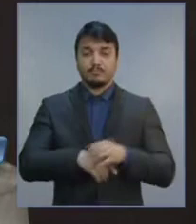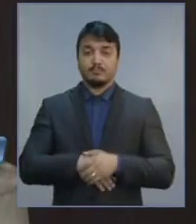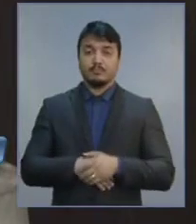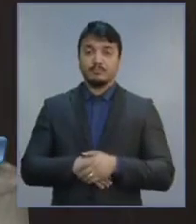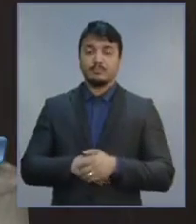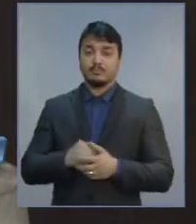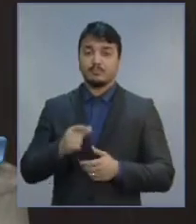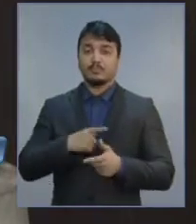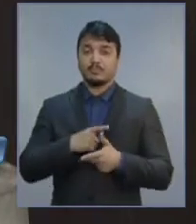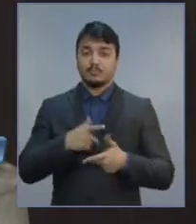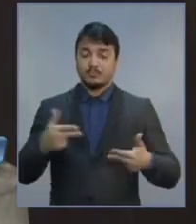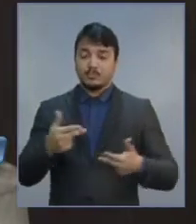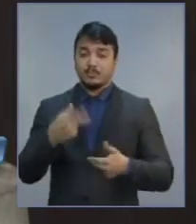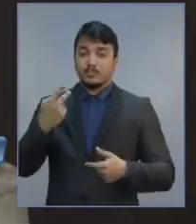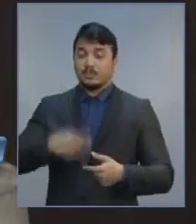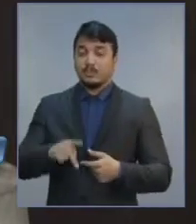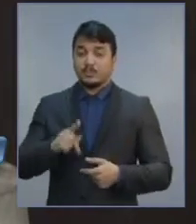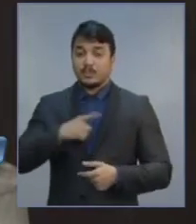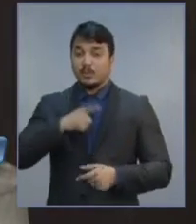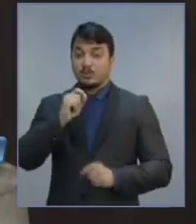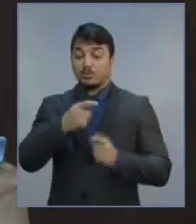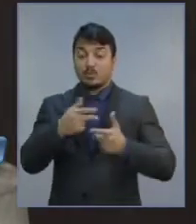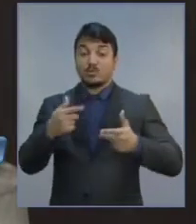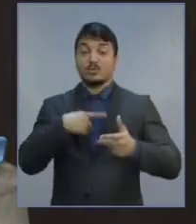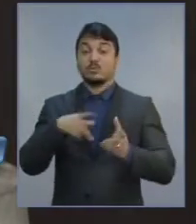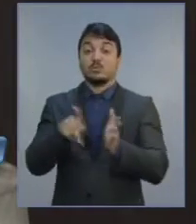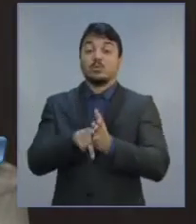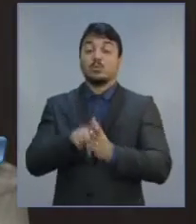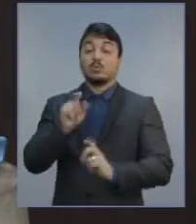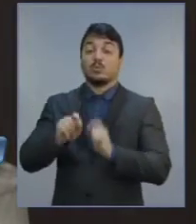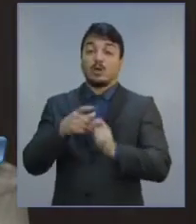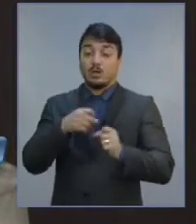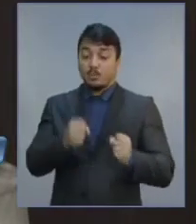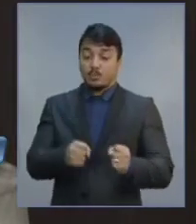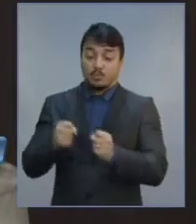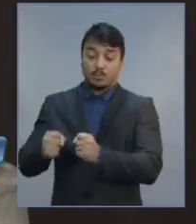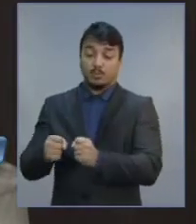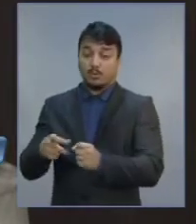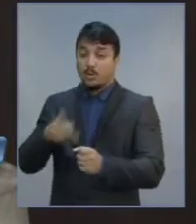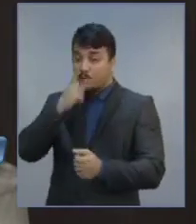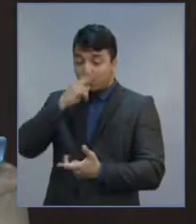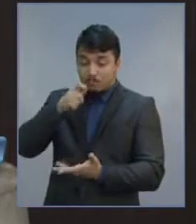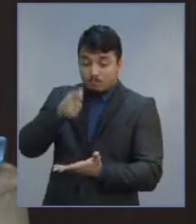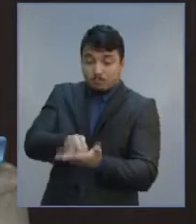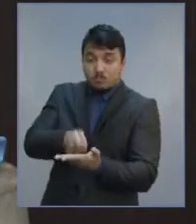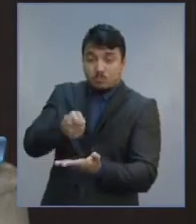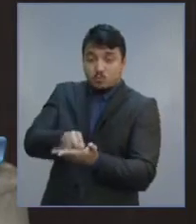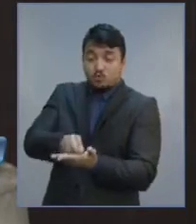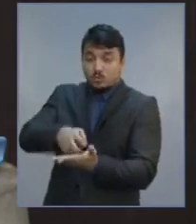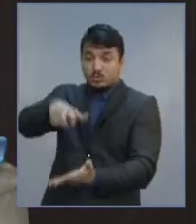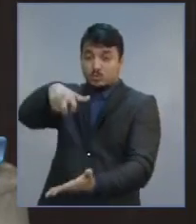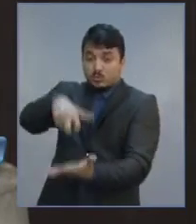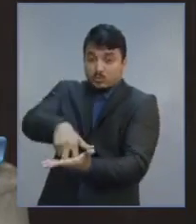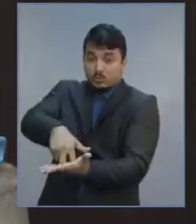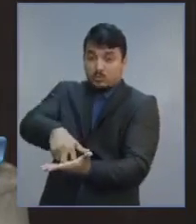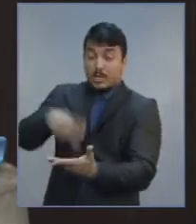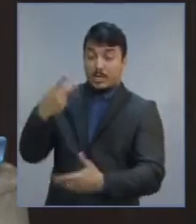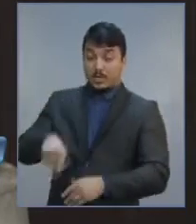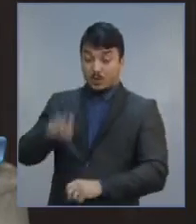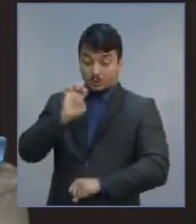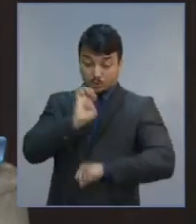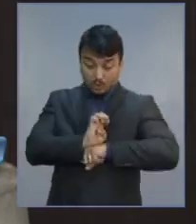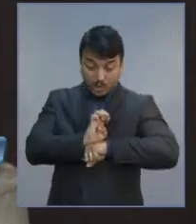Um dos pressupostos do poder de punir é que o